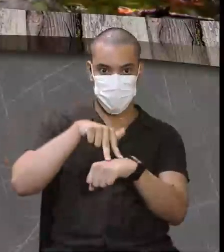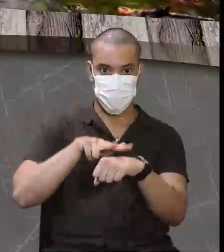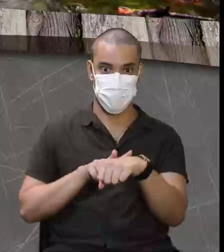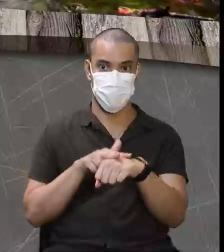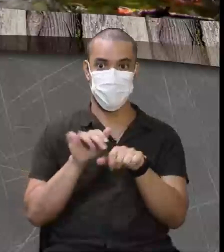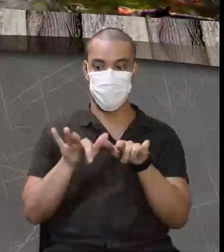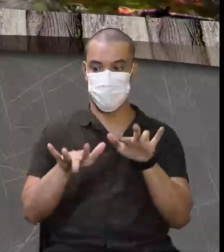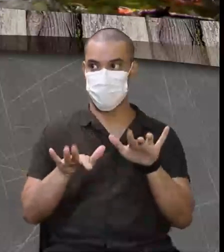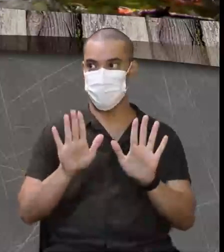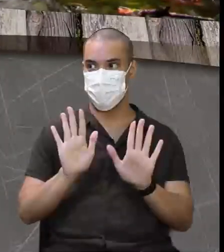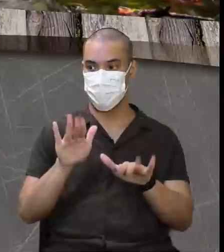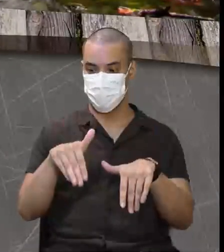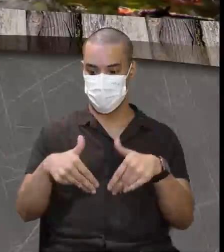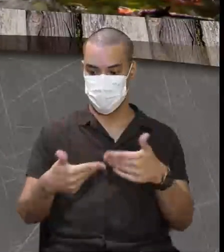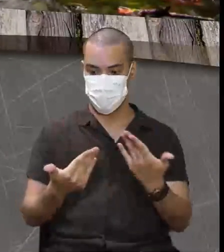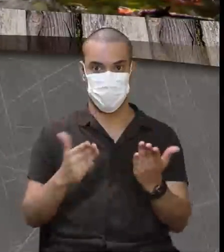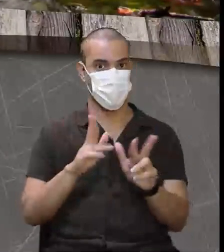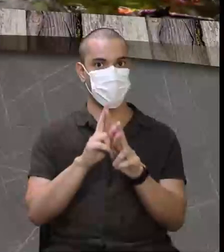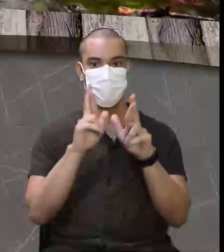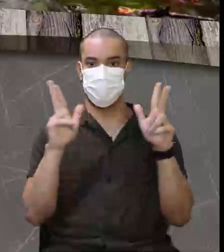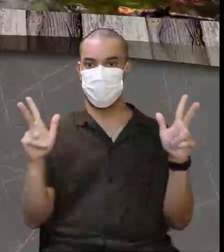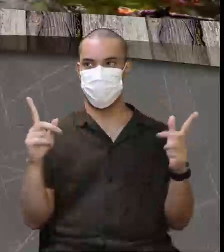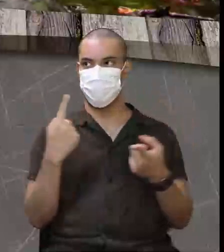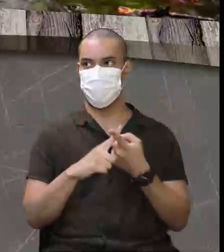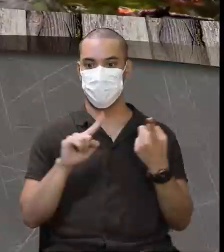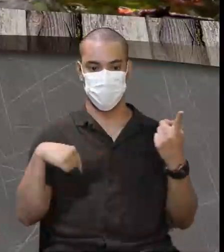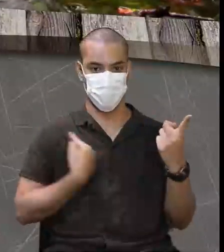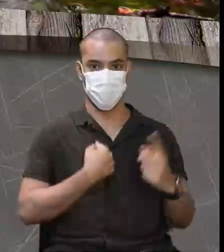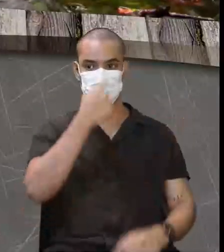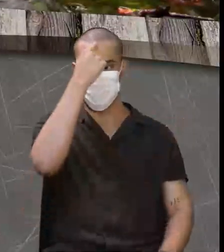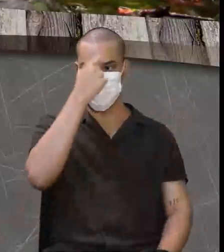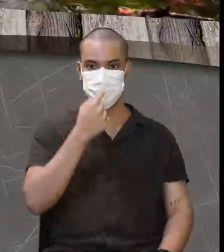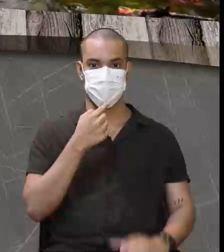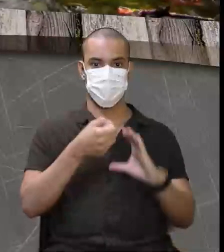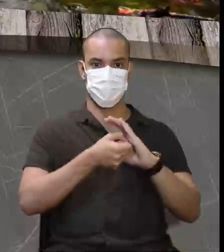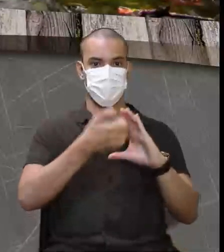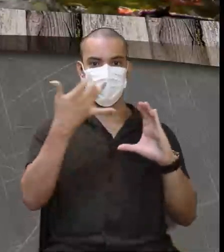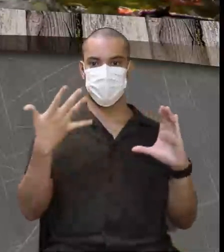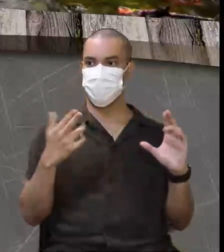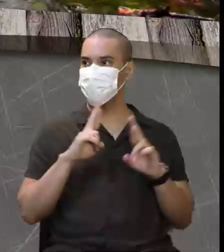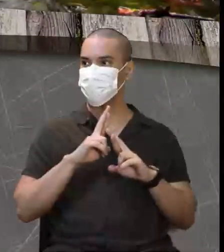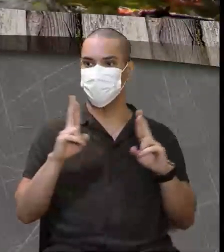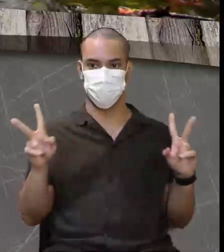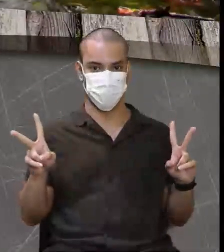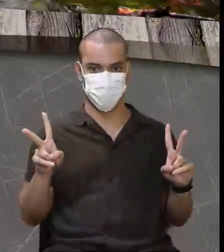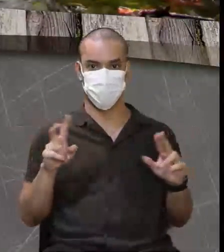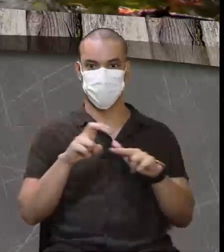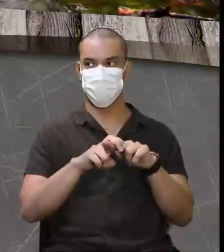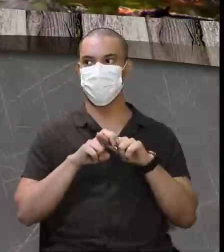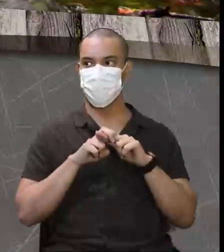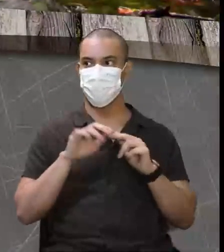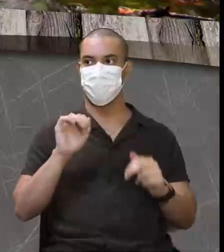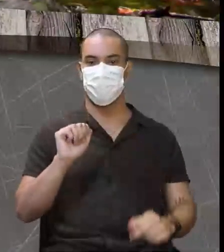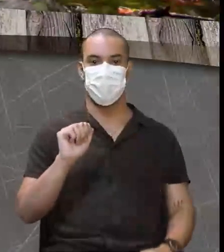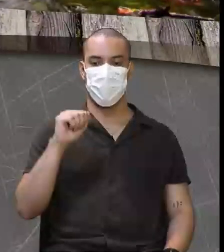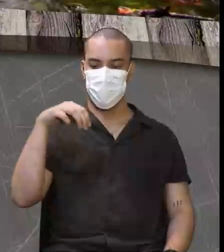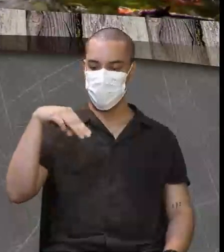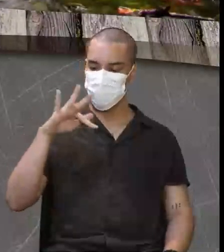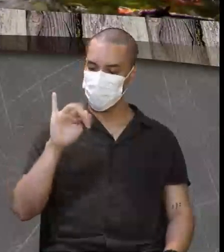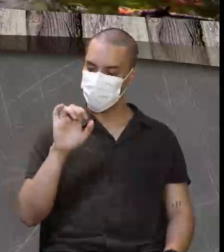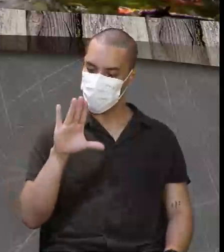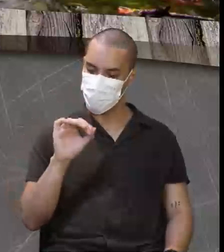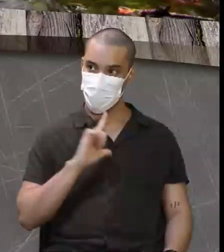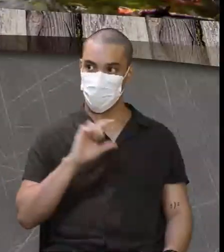dedos dos pés, são diferentes. A nossa espécie humana tem 5 dedos nas mãos e 5 dedos nos pés. Os anfíbios têm 4